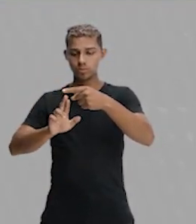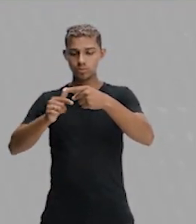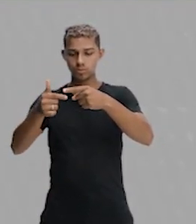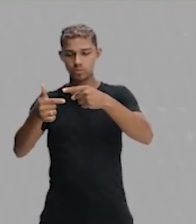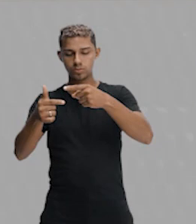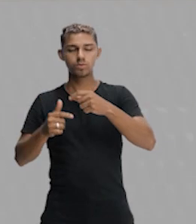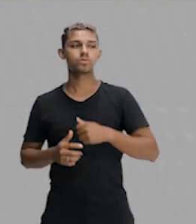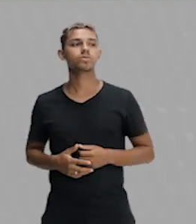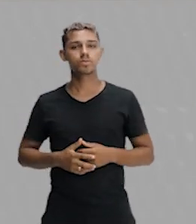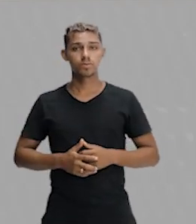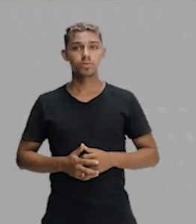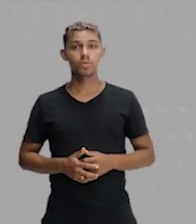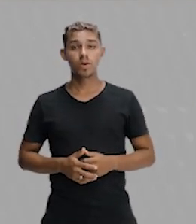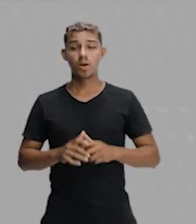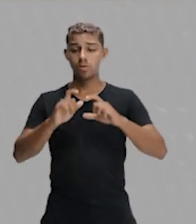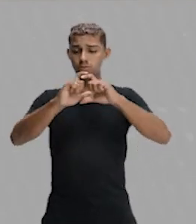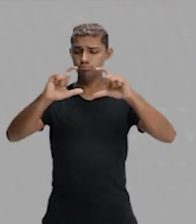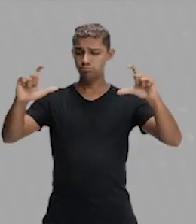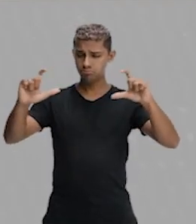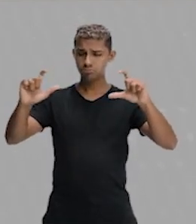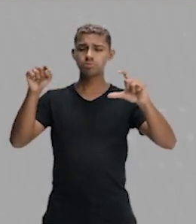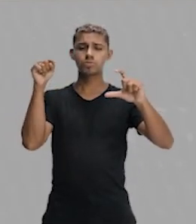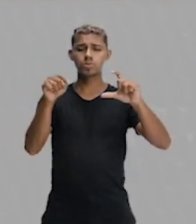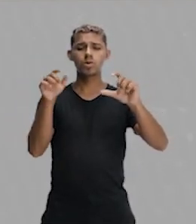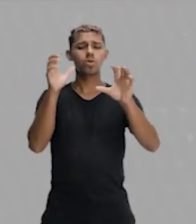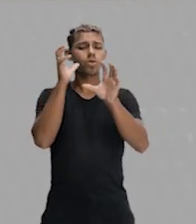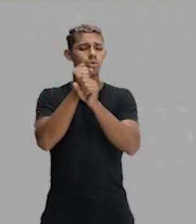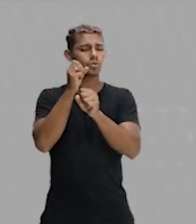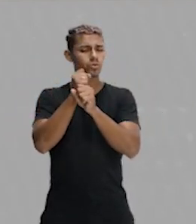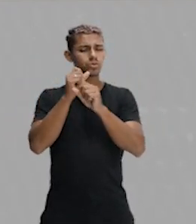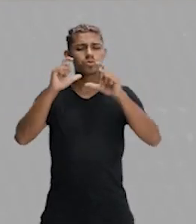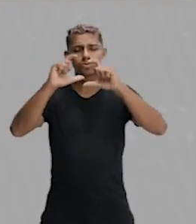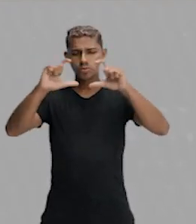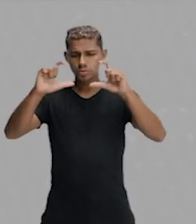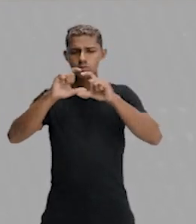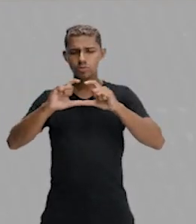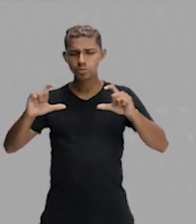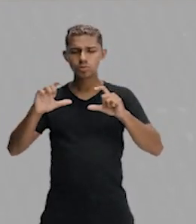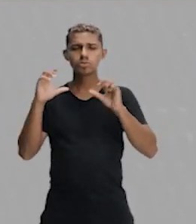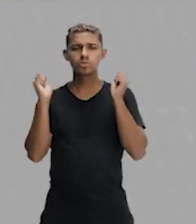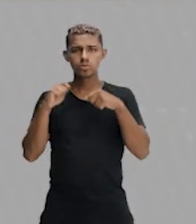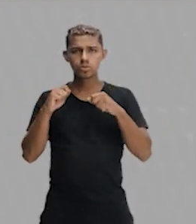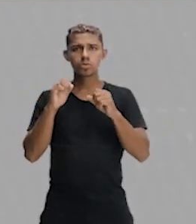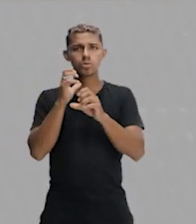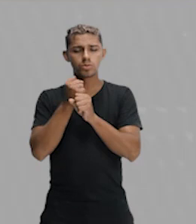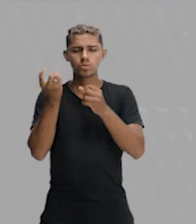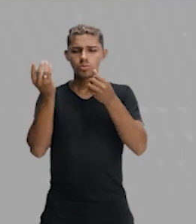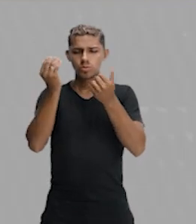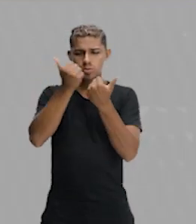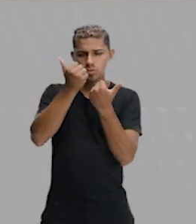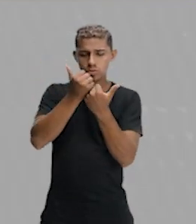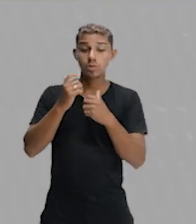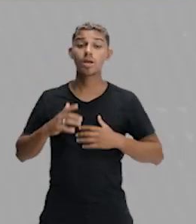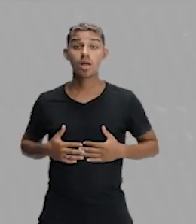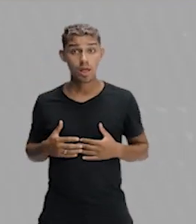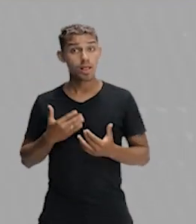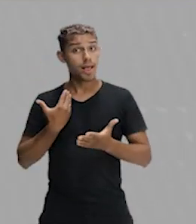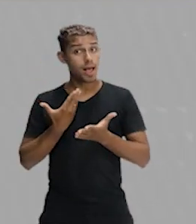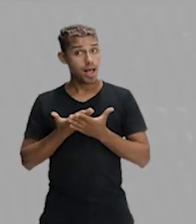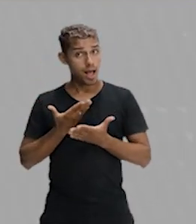na última aula para né, calcular campo elétrico e também responder os exercícios. Né? Tem a aula de exercícios